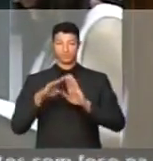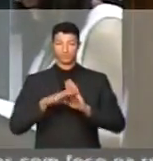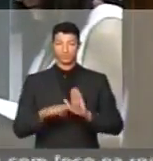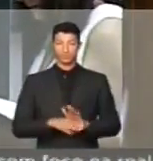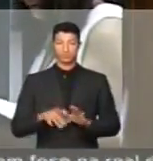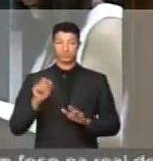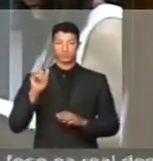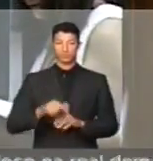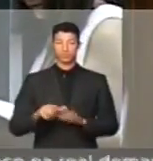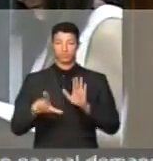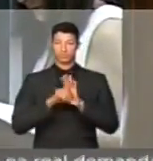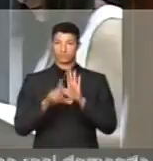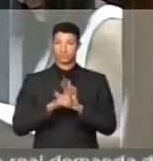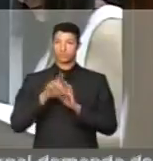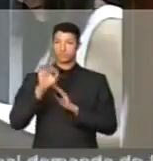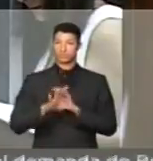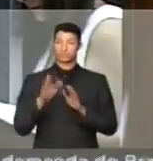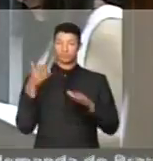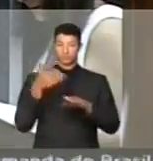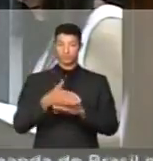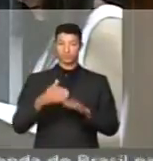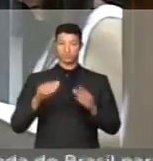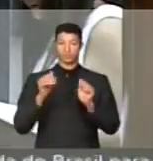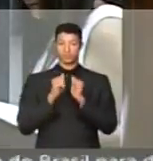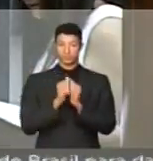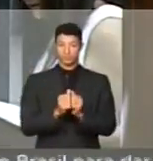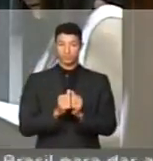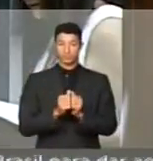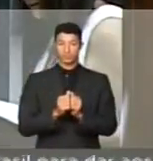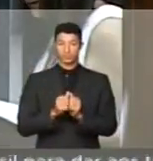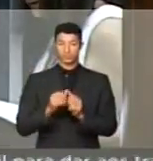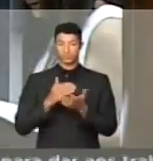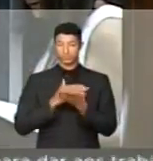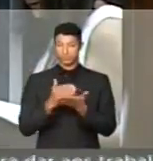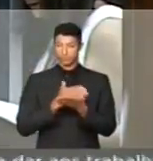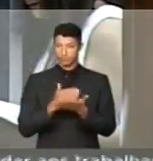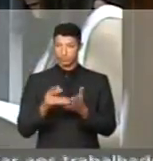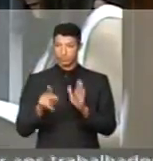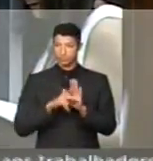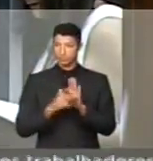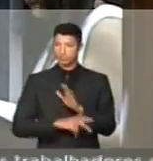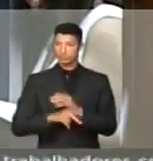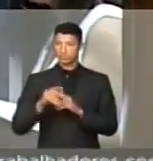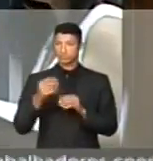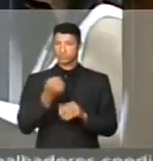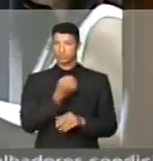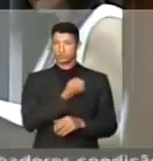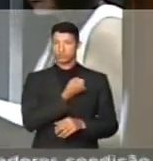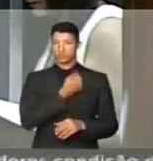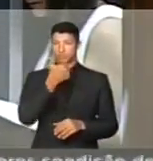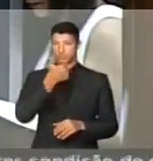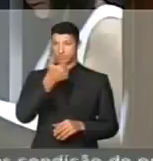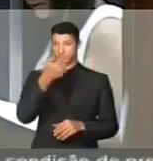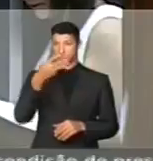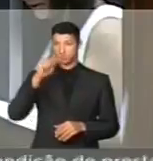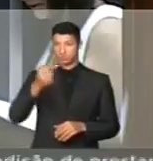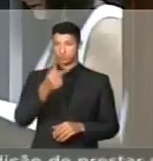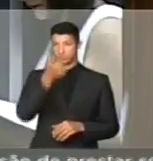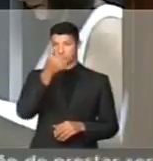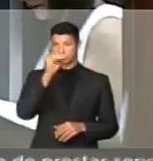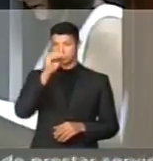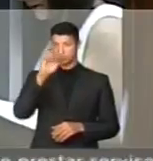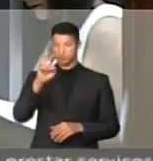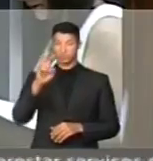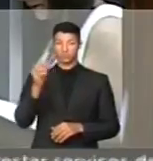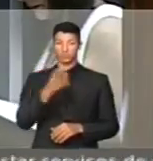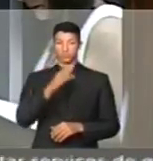estabelecemos que esta lei somente entrará em vigor juntamente com o início da vigência da Lei número 13.105 de 2015, do